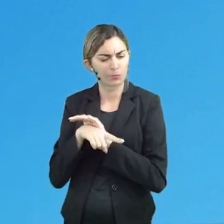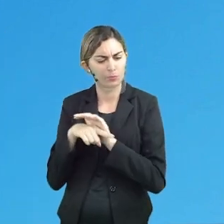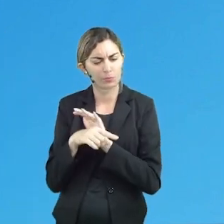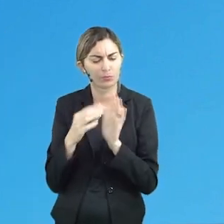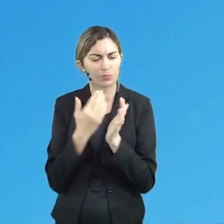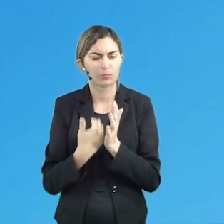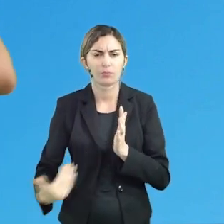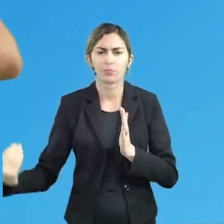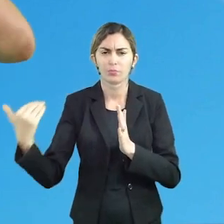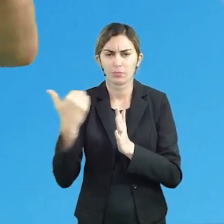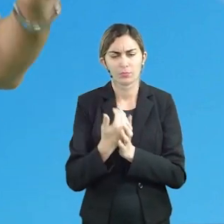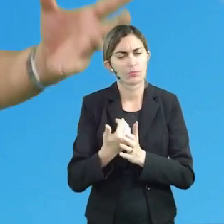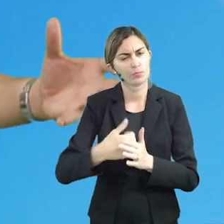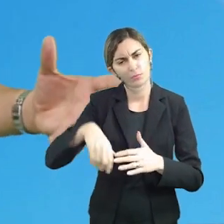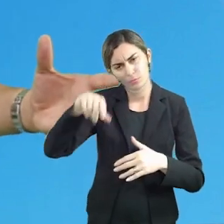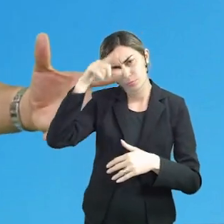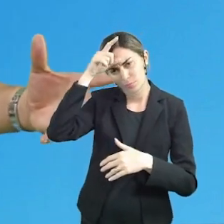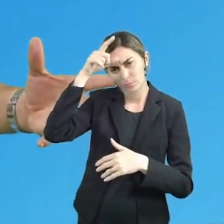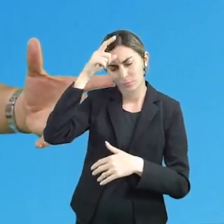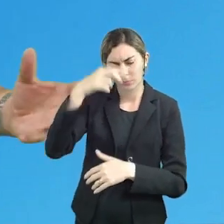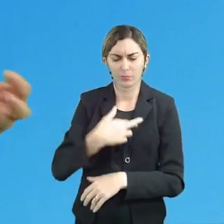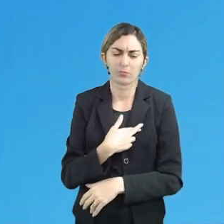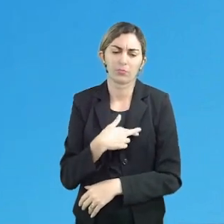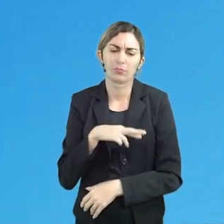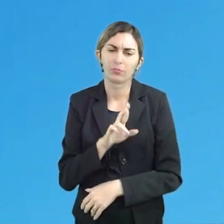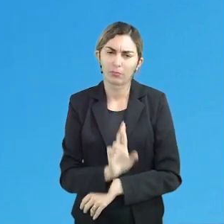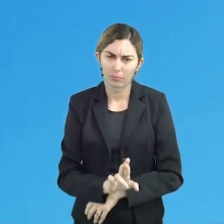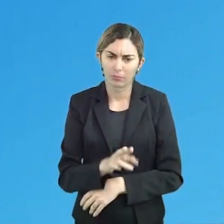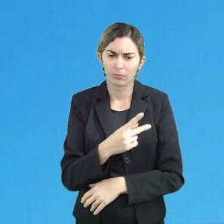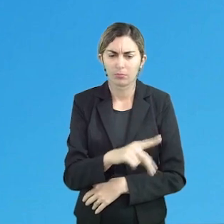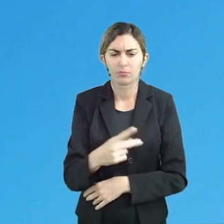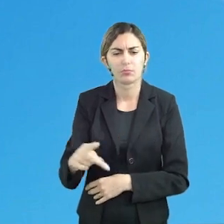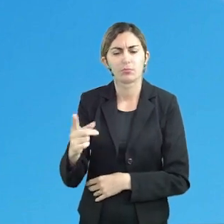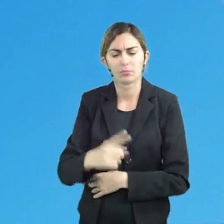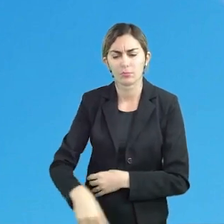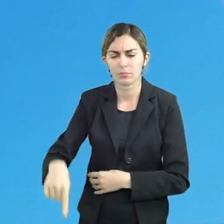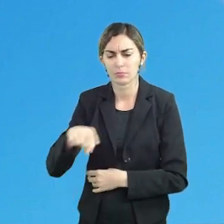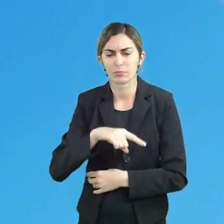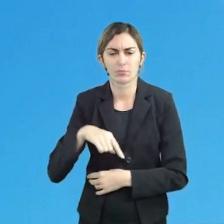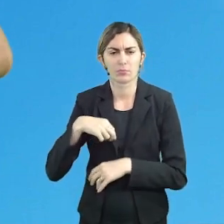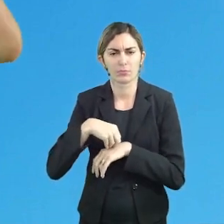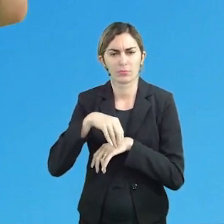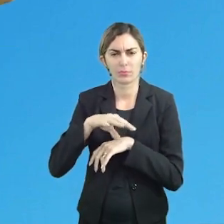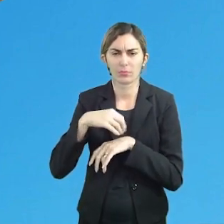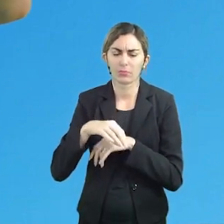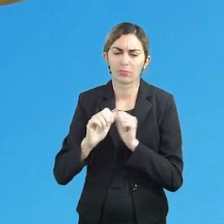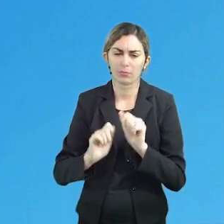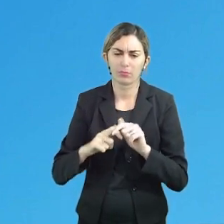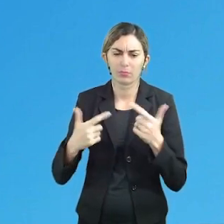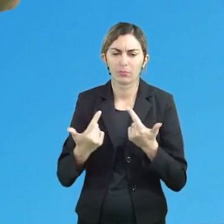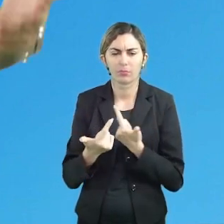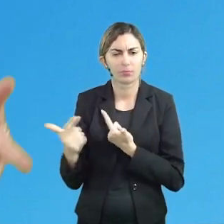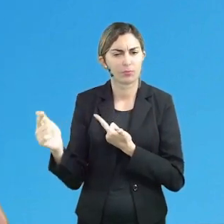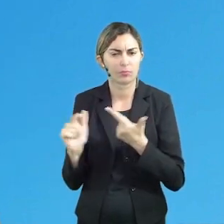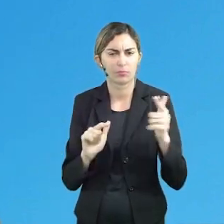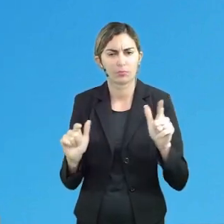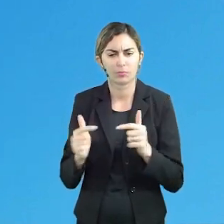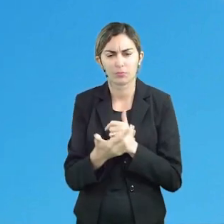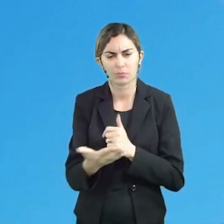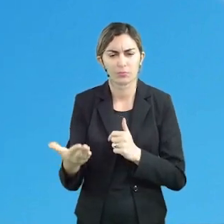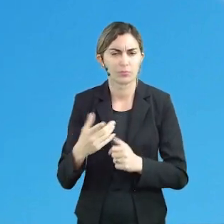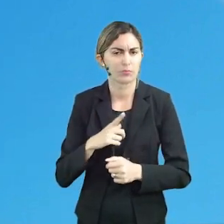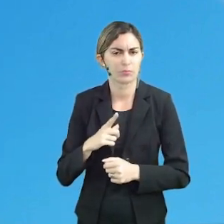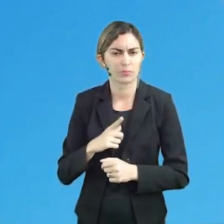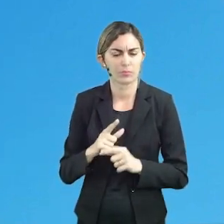pouco mais sobre as lideranças religiosas. Essas que nós vamos abordar, claro, e outras que vocês têm em